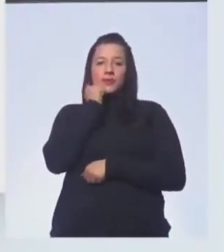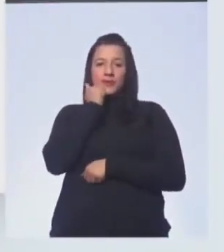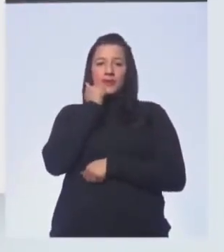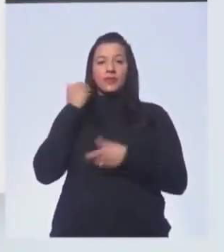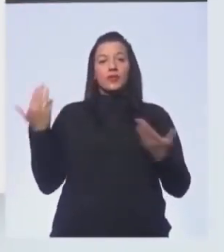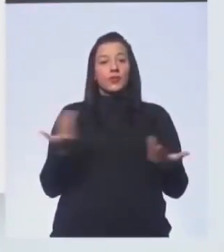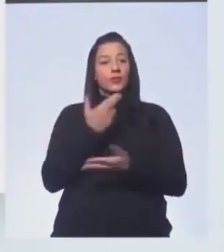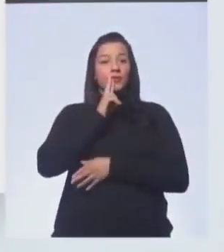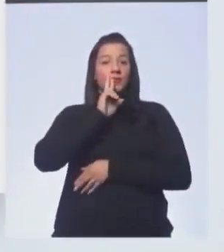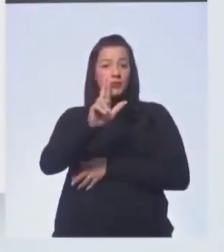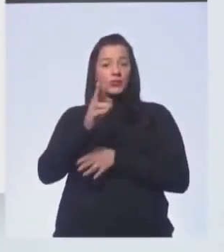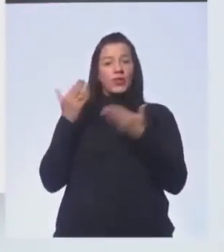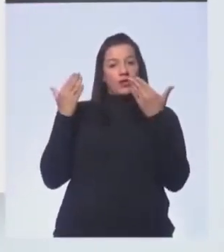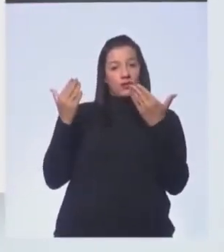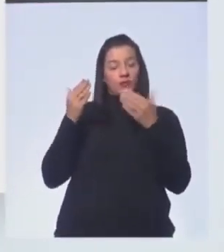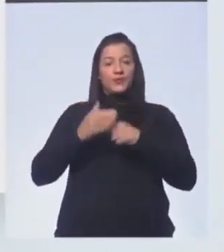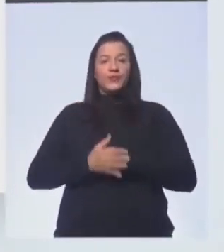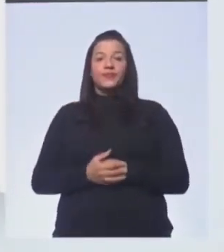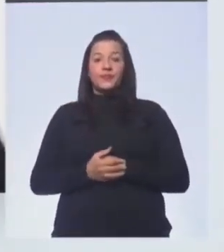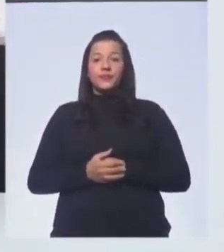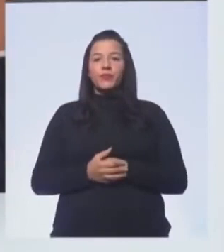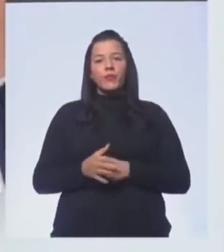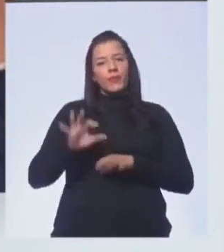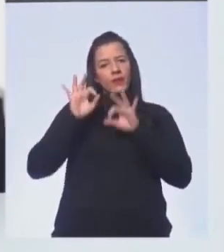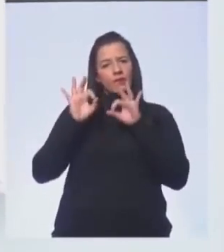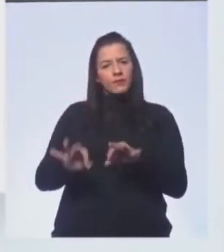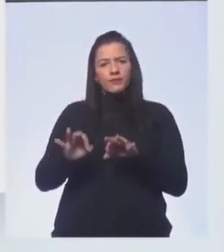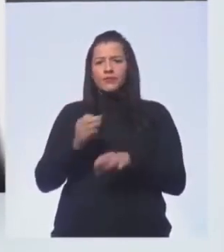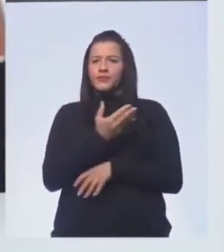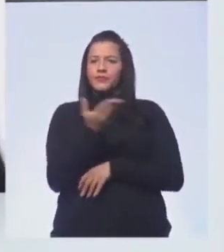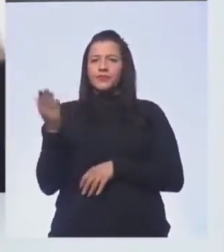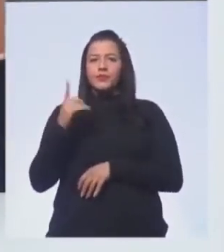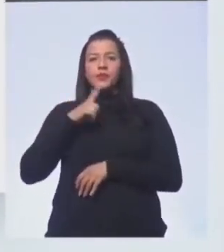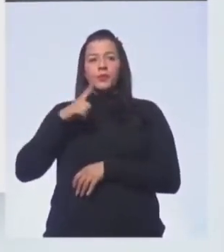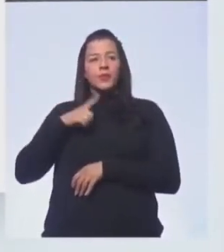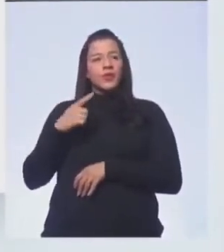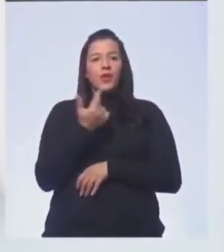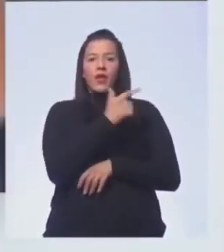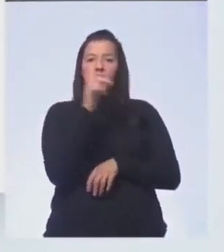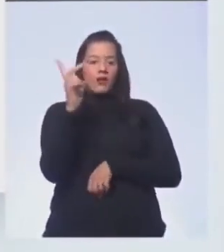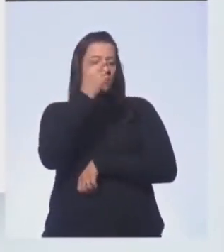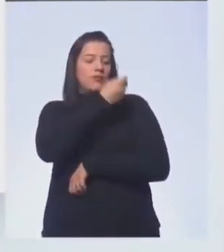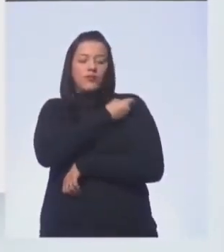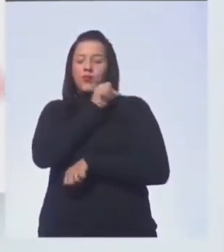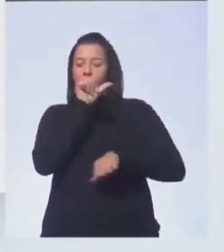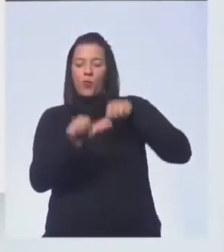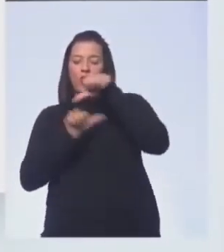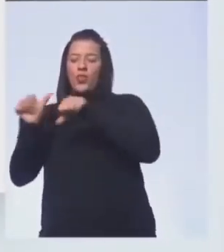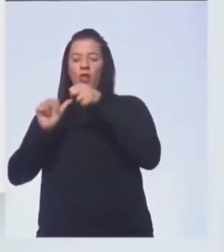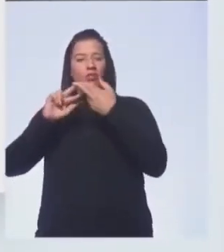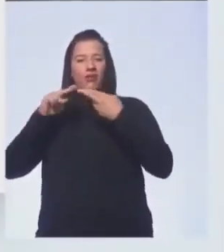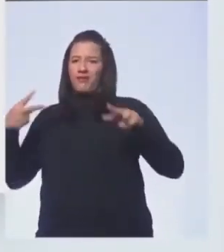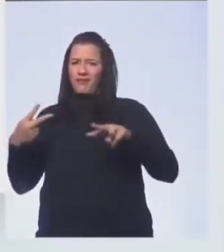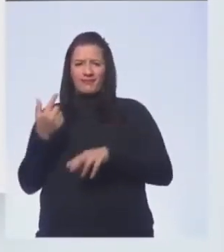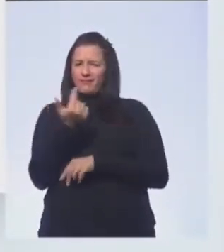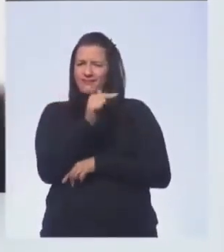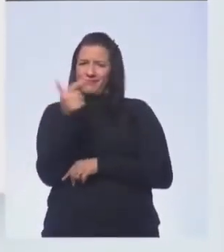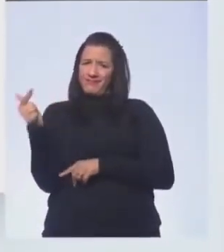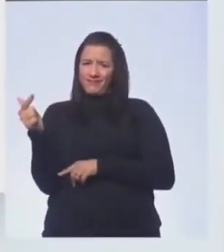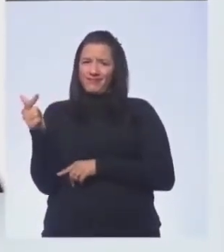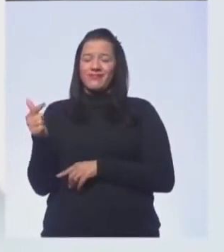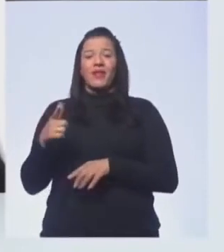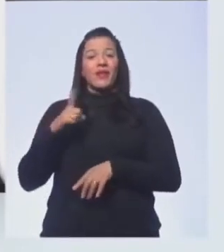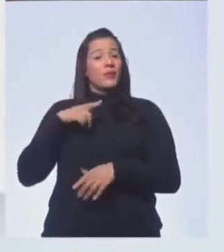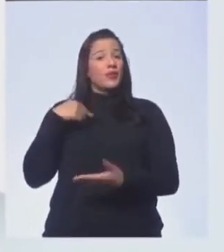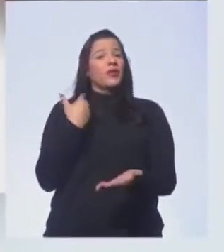responder essa dúvida. Posso te garantir, logo de cara, que nenhuma vacina vai alterar o nosso DNA, porque isso já é estudado